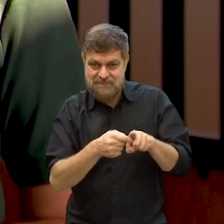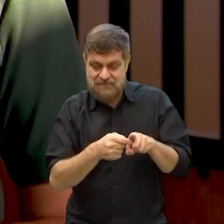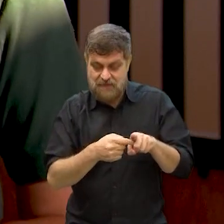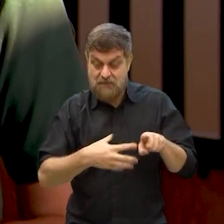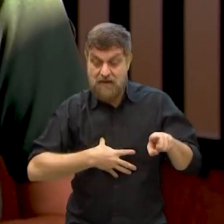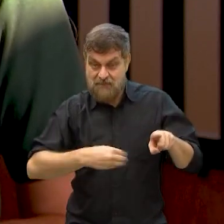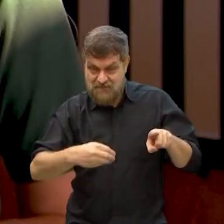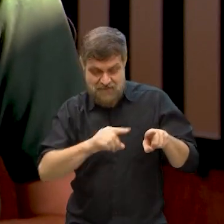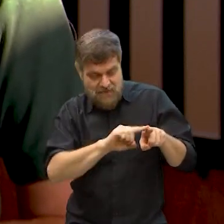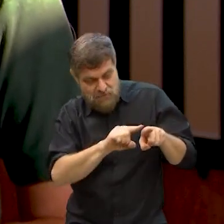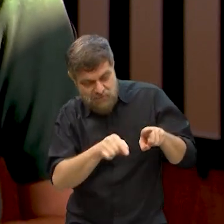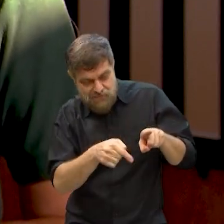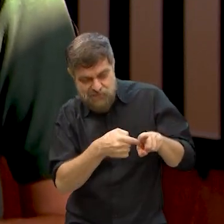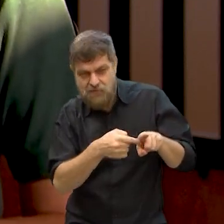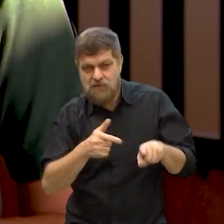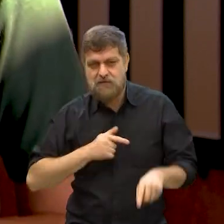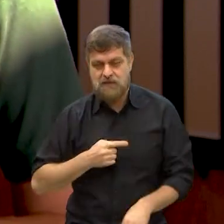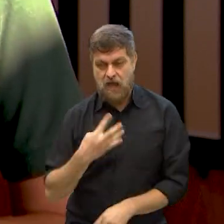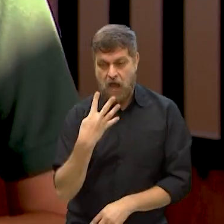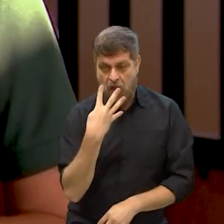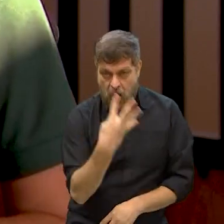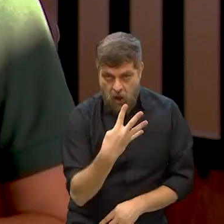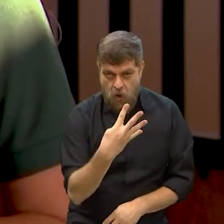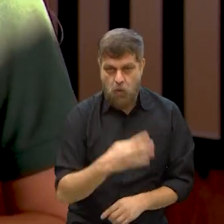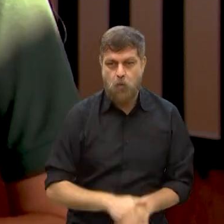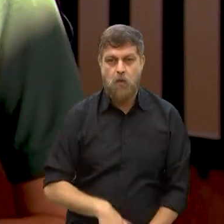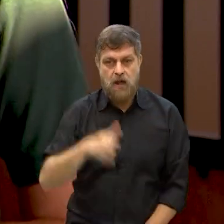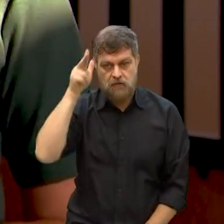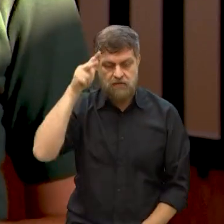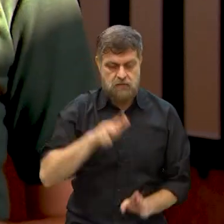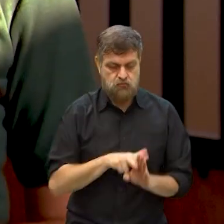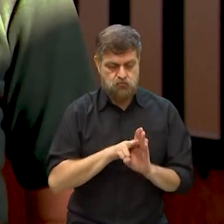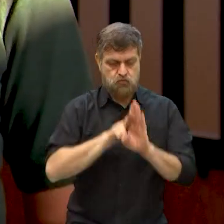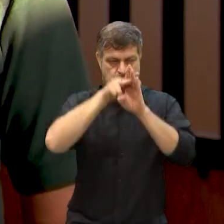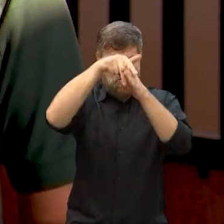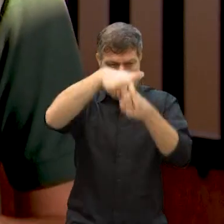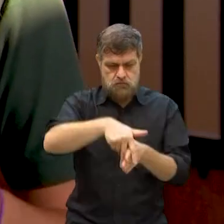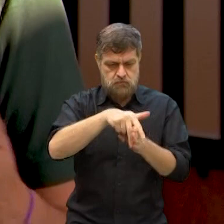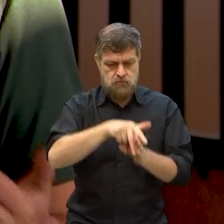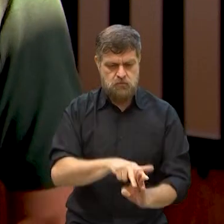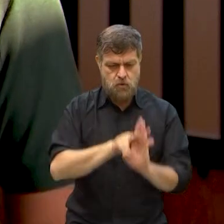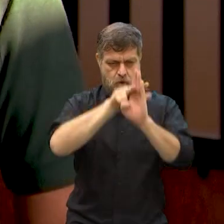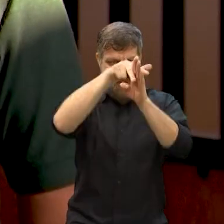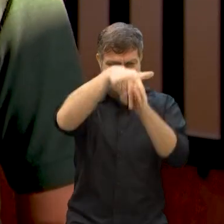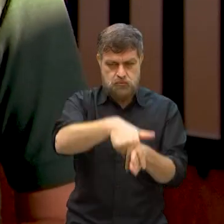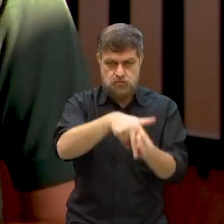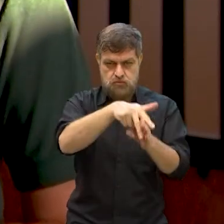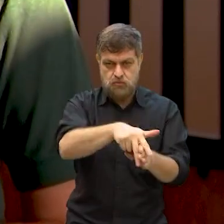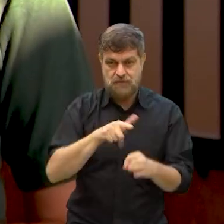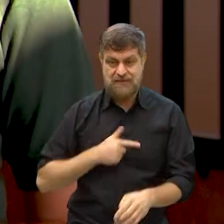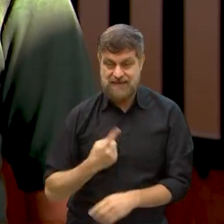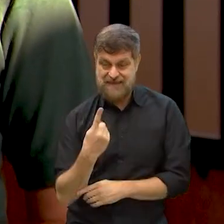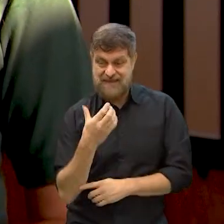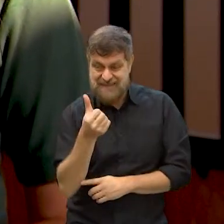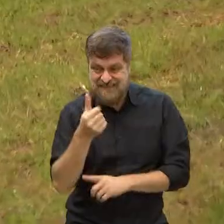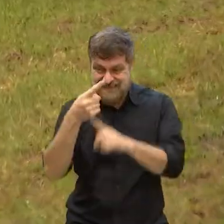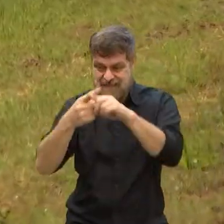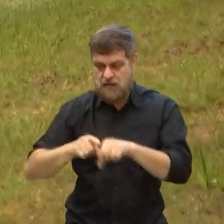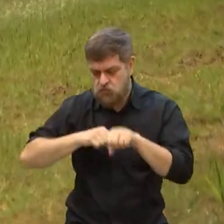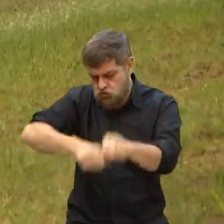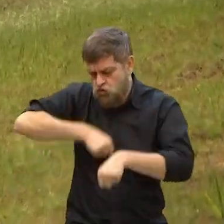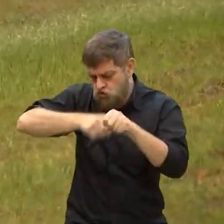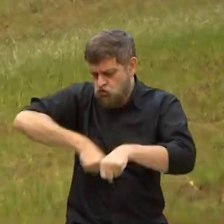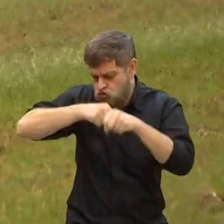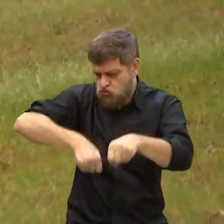mas temos. E desses 20, 4 são cavalos de salto, de hipismo, e os outros 16 são cavalos de enduro.